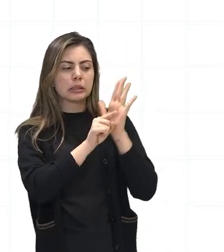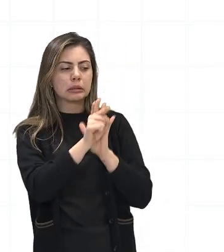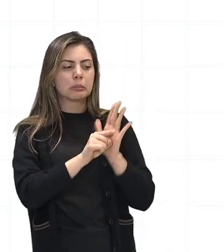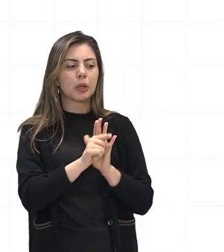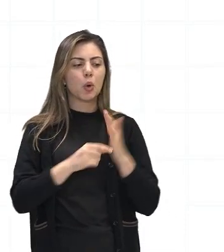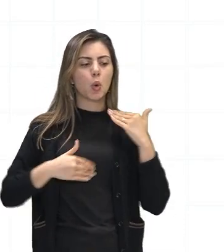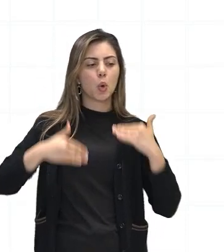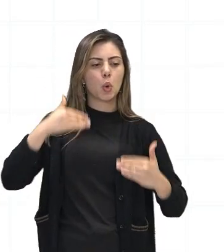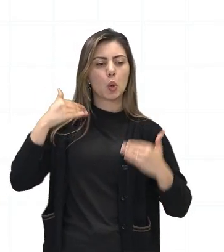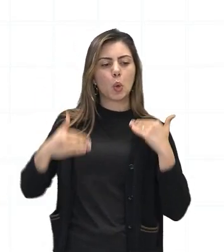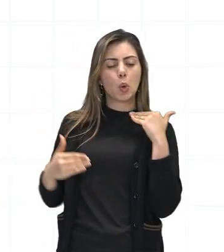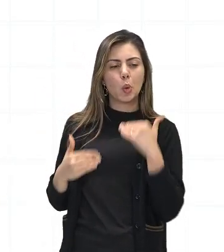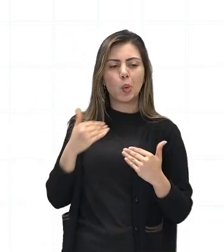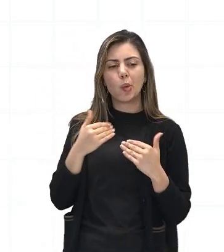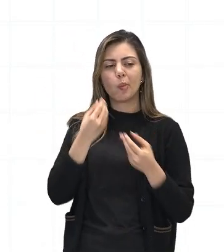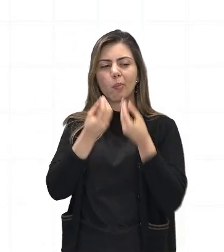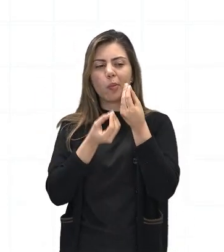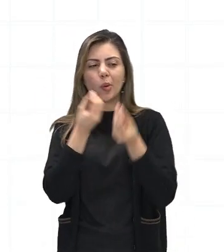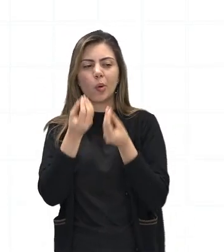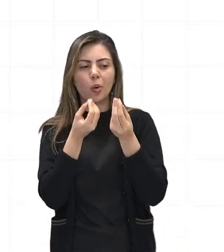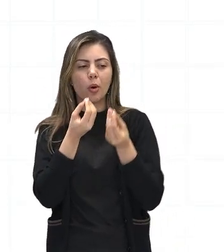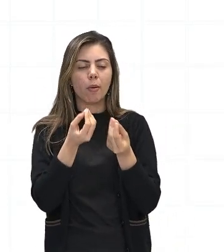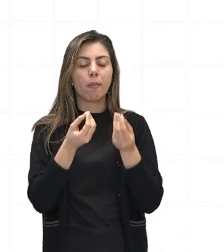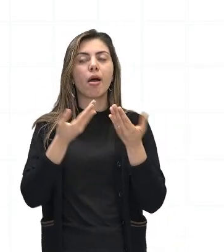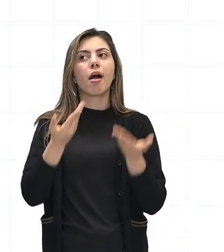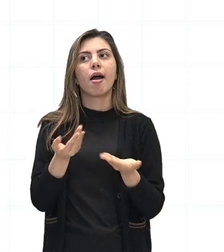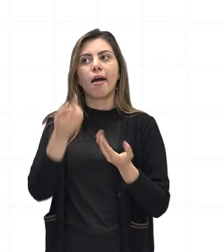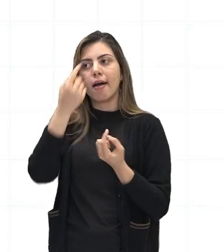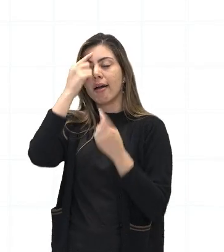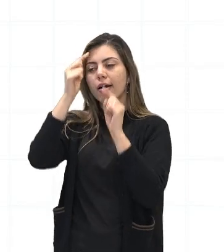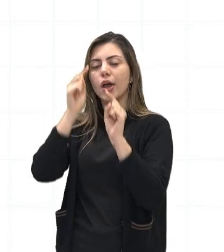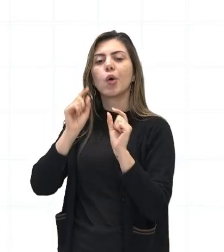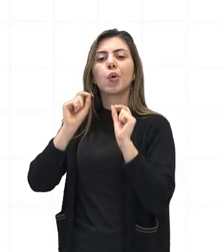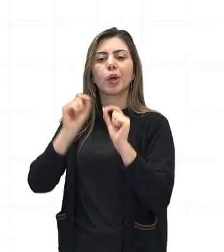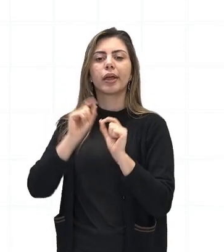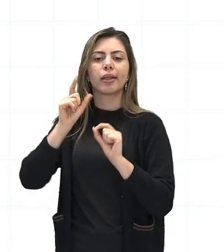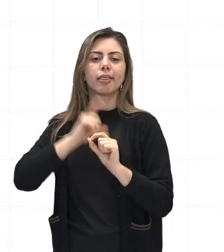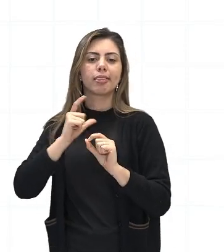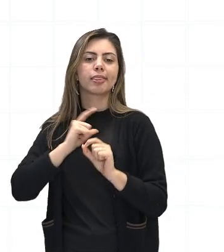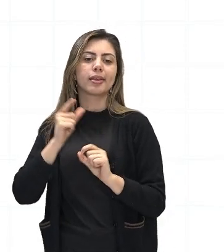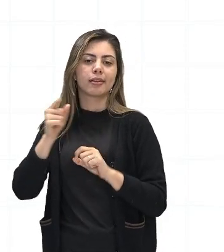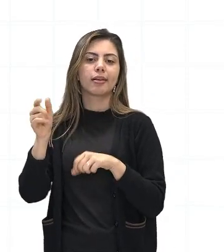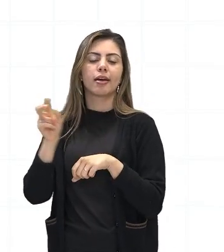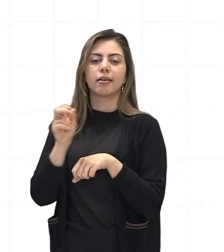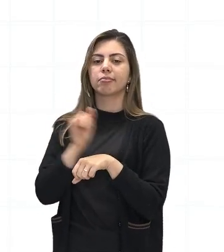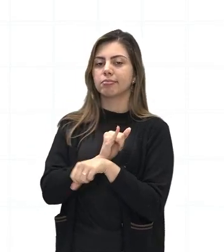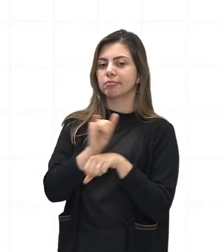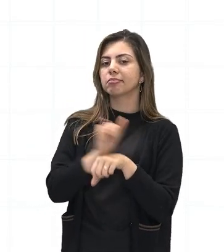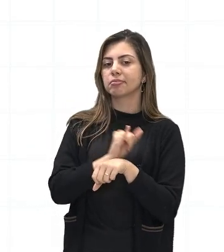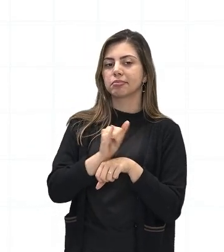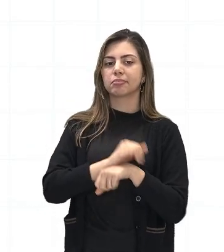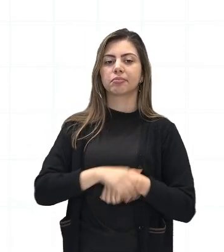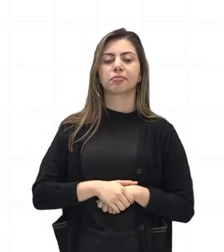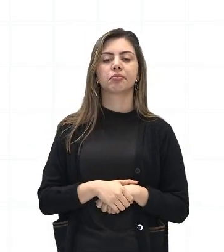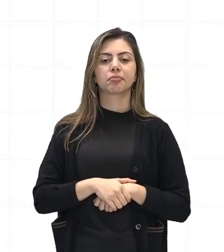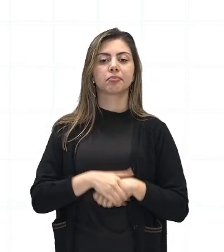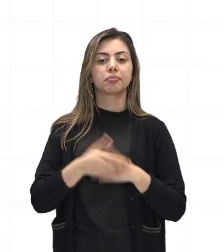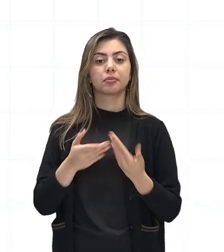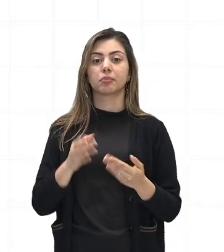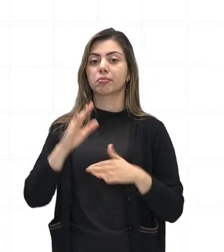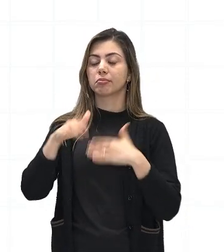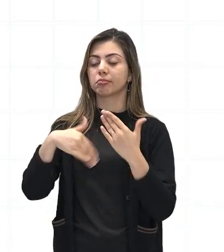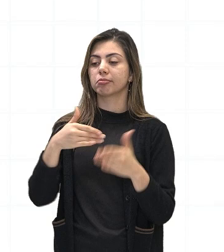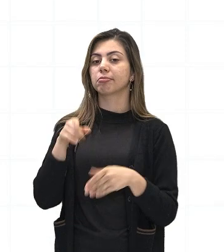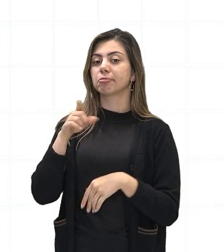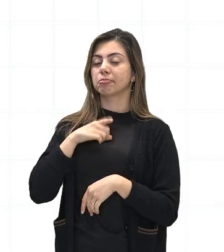né, surgindo assim a ideia de cadeias musculares. Posteriormente, né, o seu aluno, como